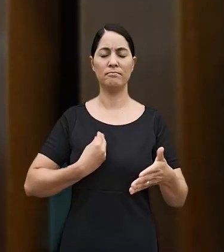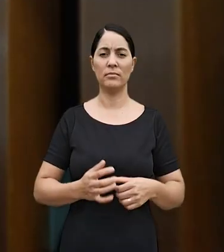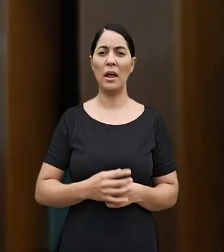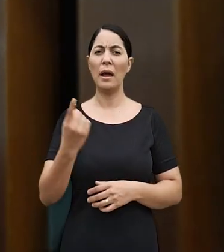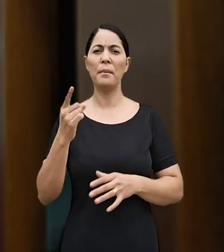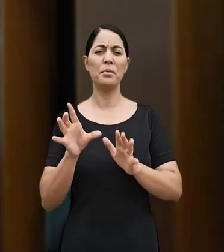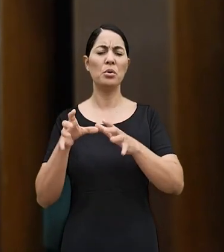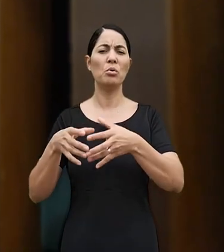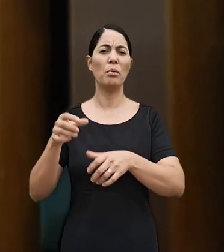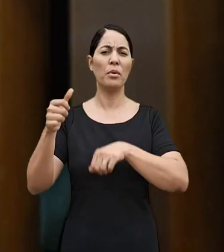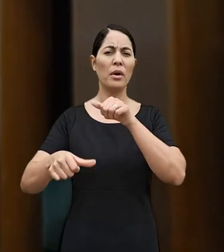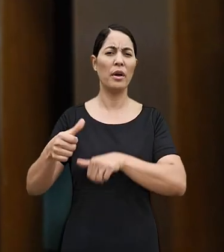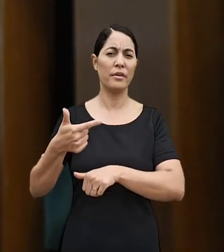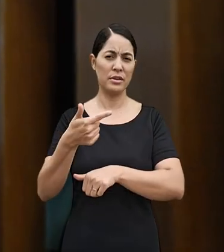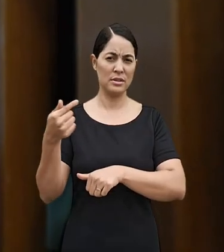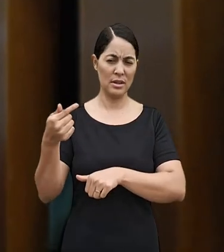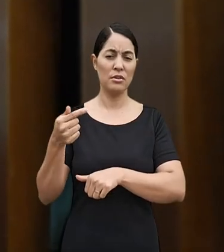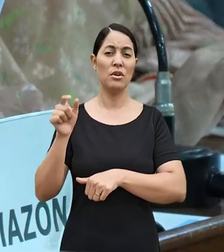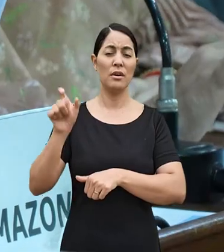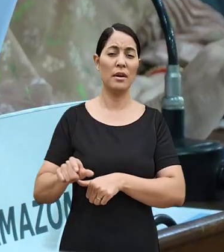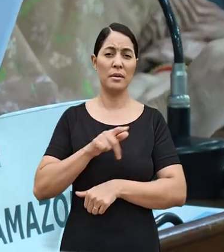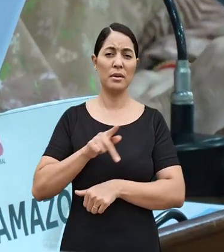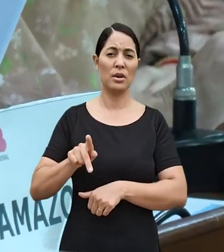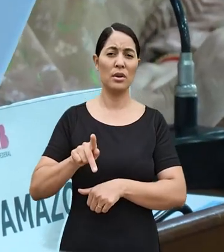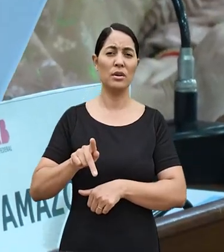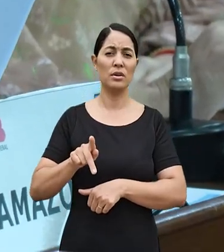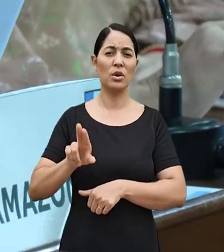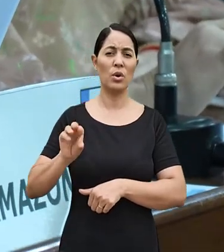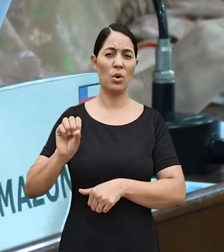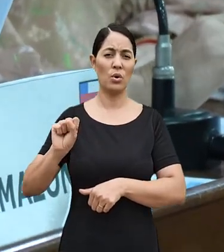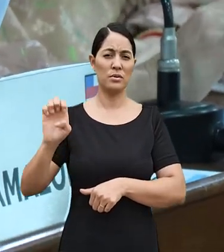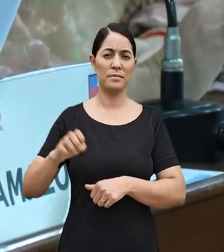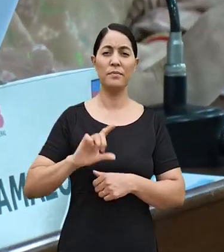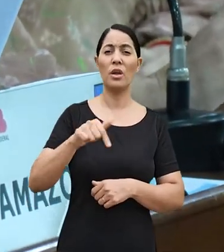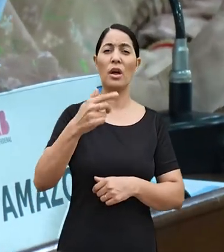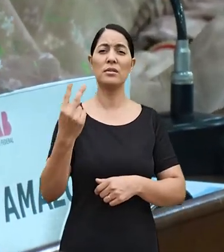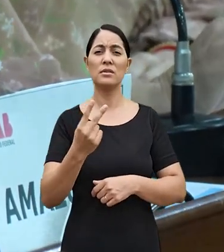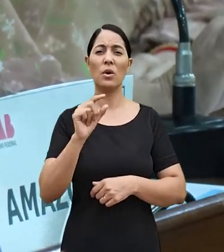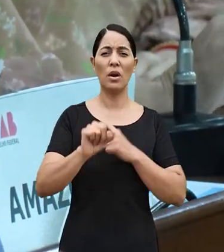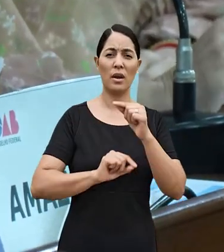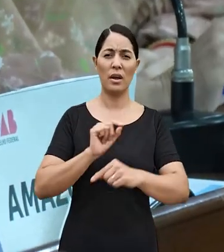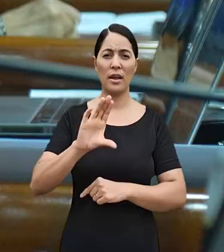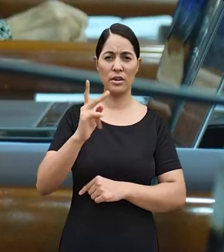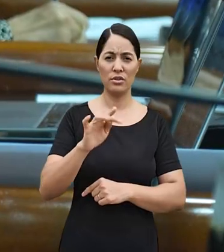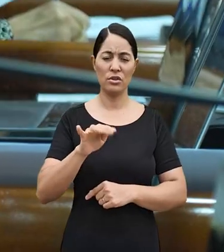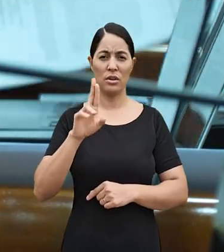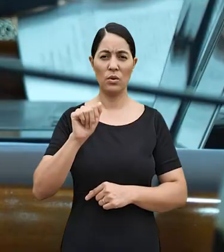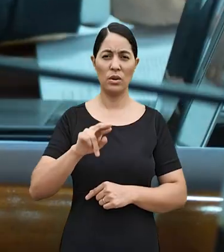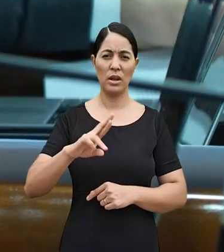OAB, Rose Moraes, examinou 27 processos. A segunda Câmara, presidida pela secretária-geral adjunta, Cristina